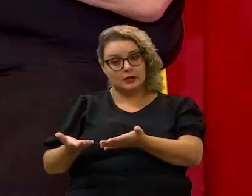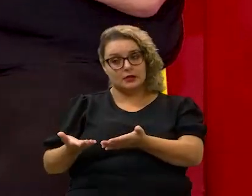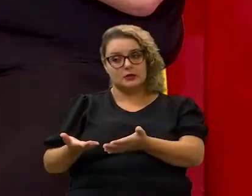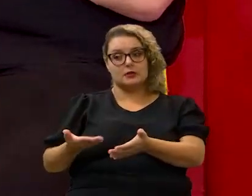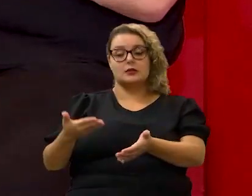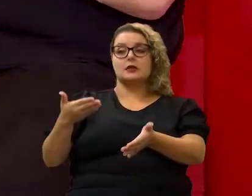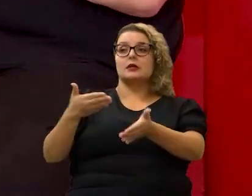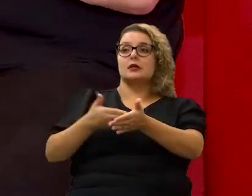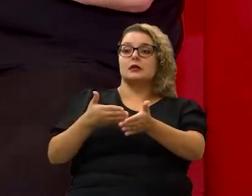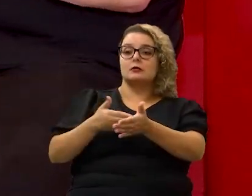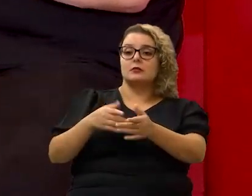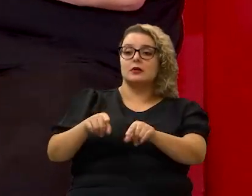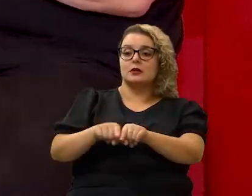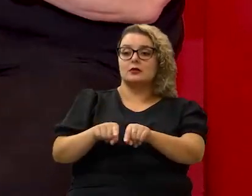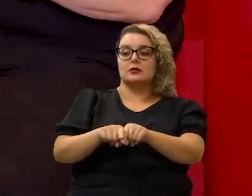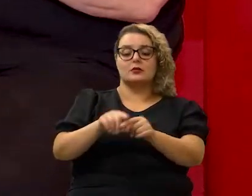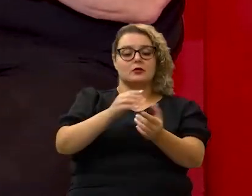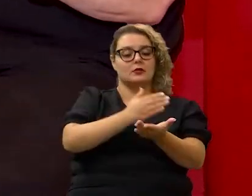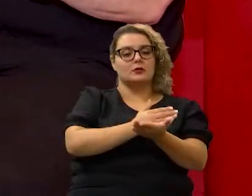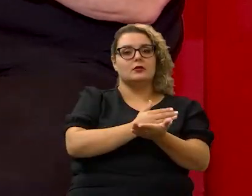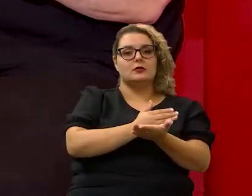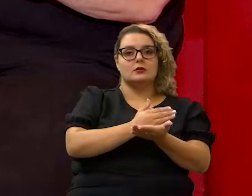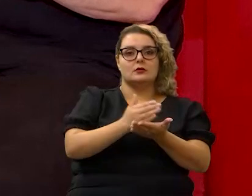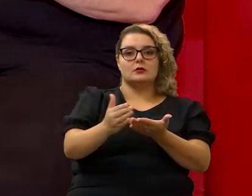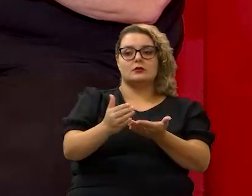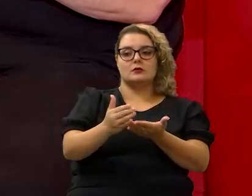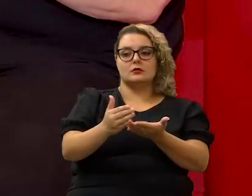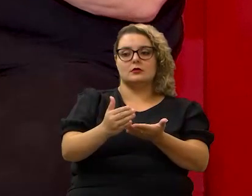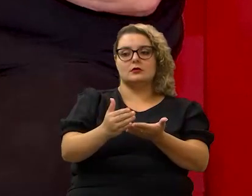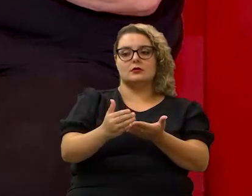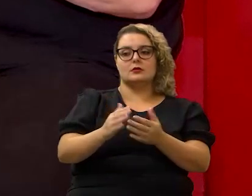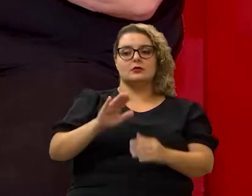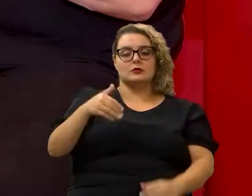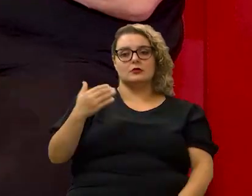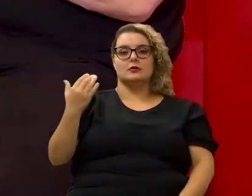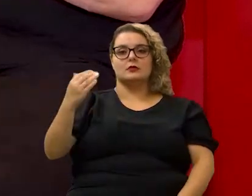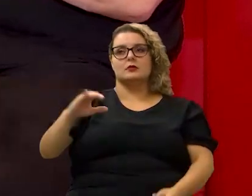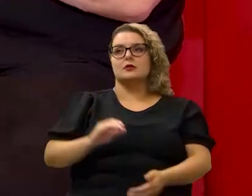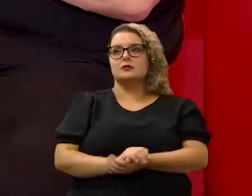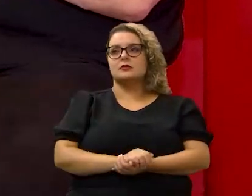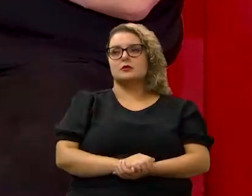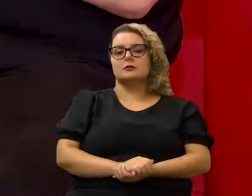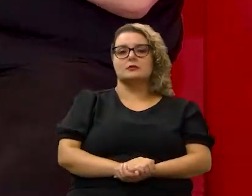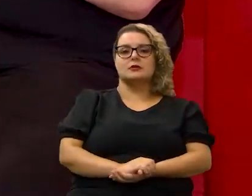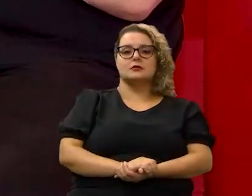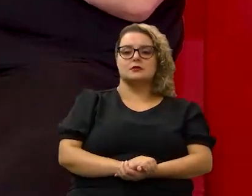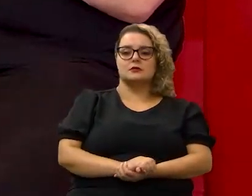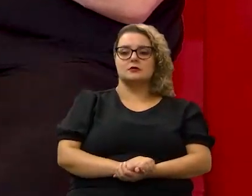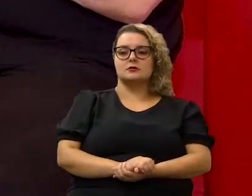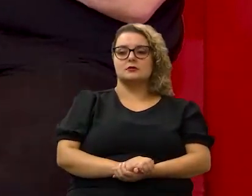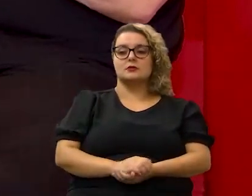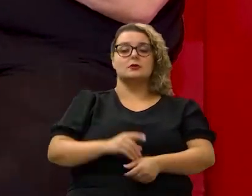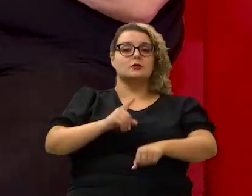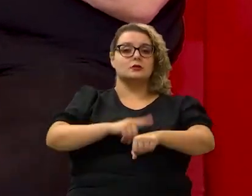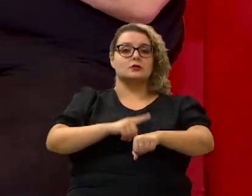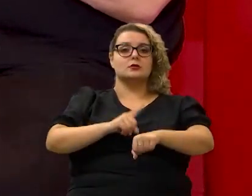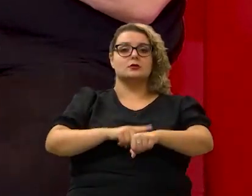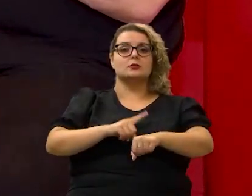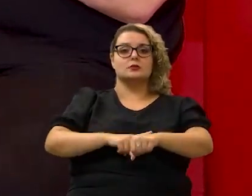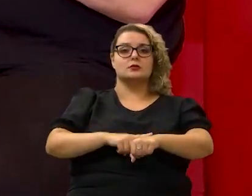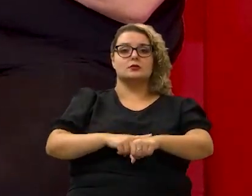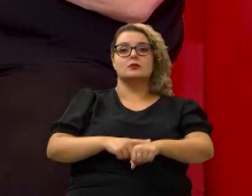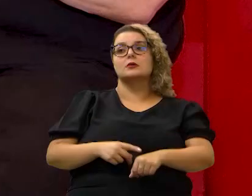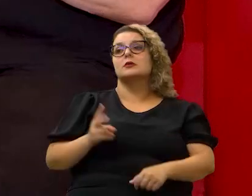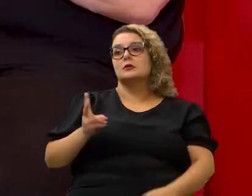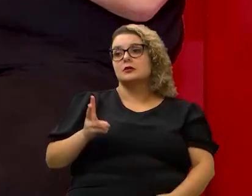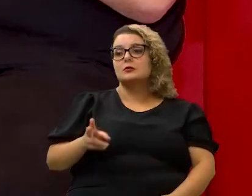eles limitaram também do começo, de quando foi lançado para agora, o número de horas que as pessoas